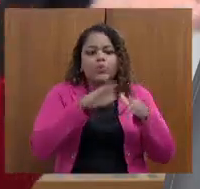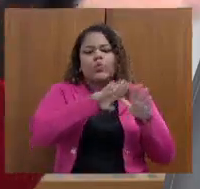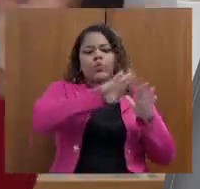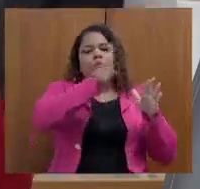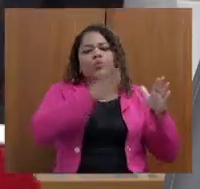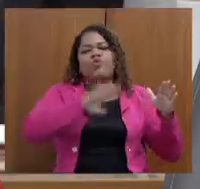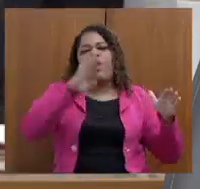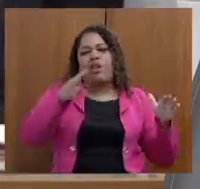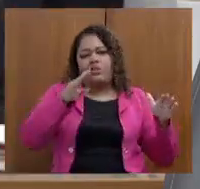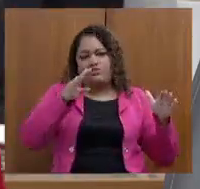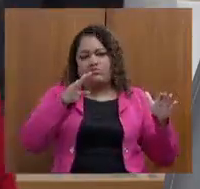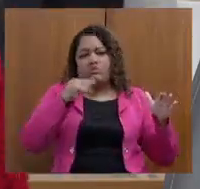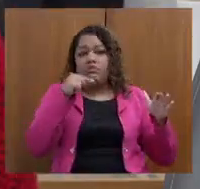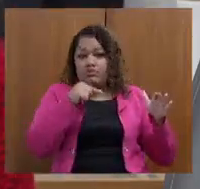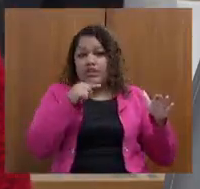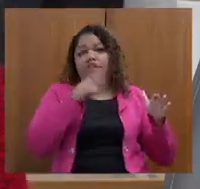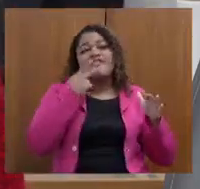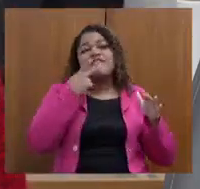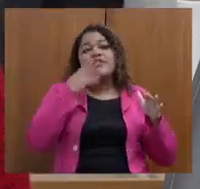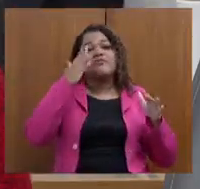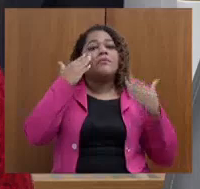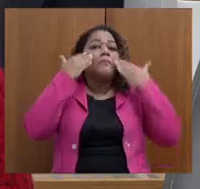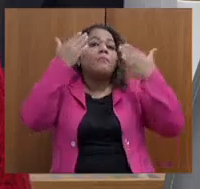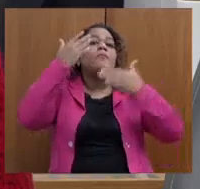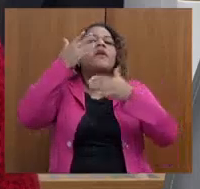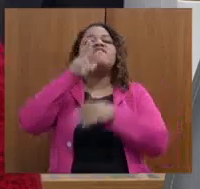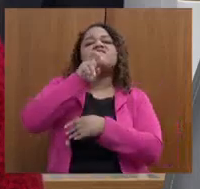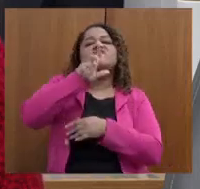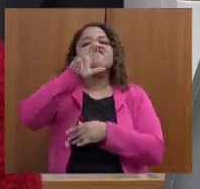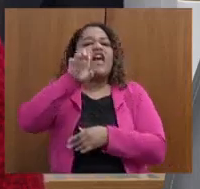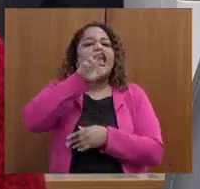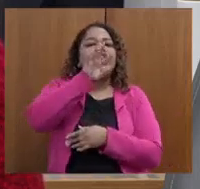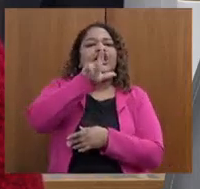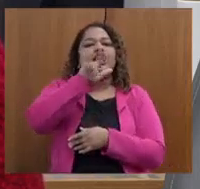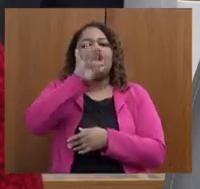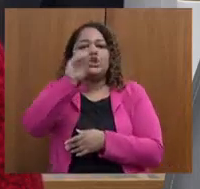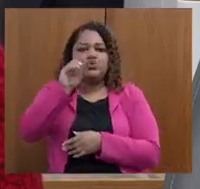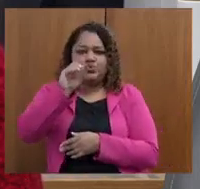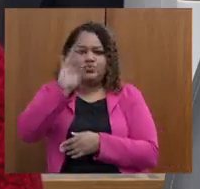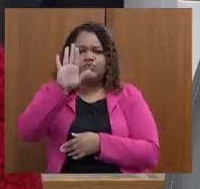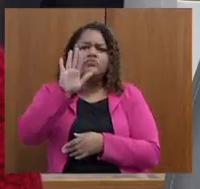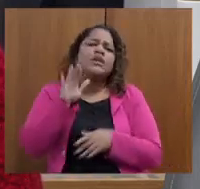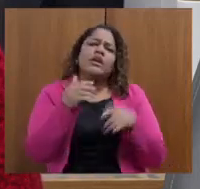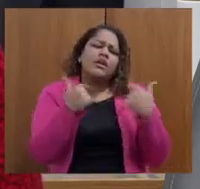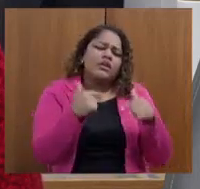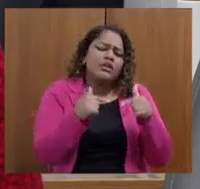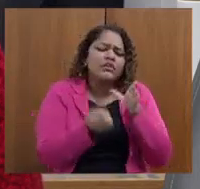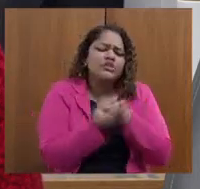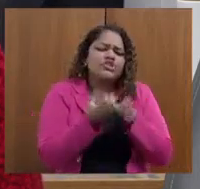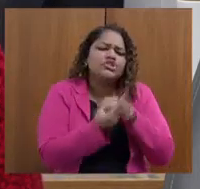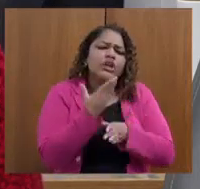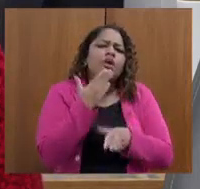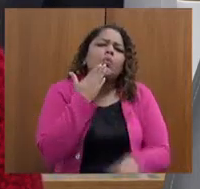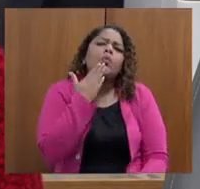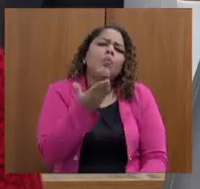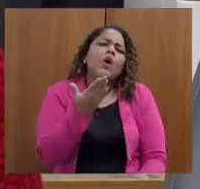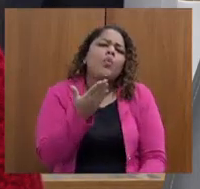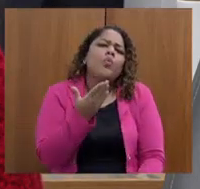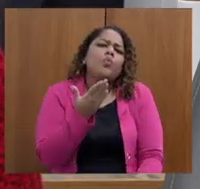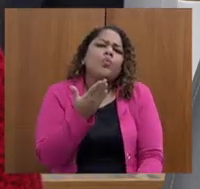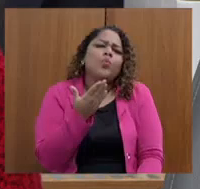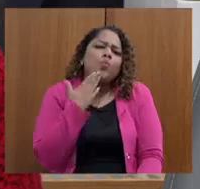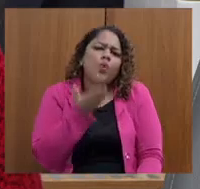lítio que está sendo vendido comercialmente pelo governo do estado nós estamos falando da geração de quais empregos de